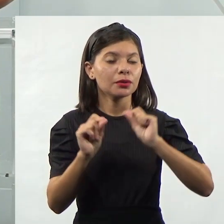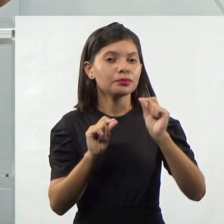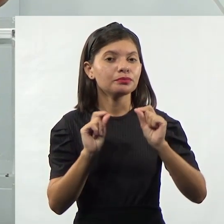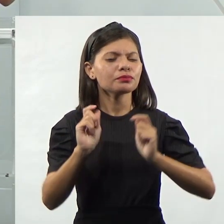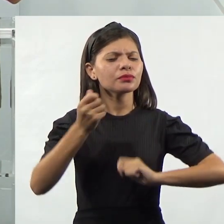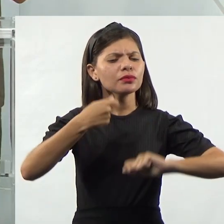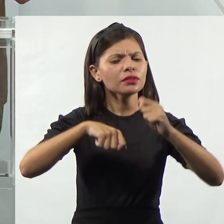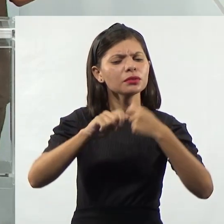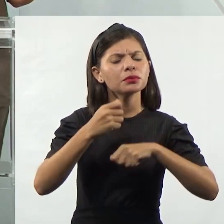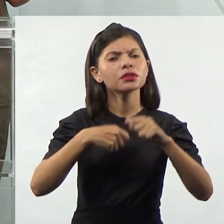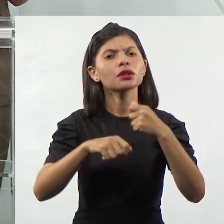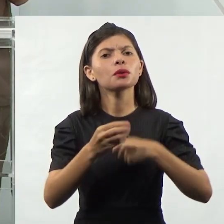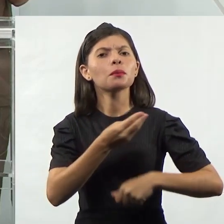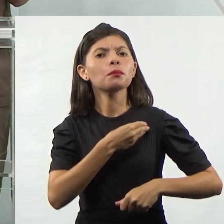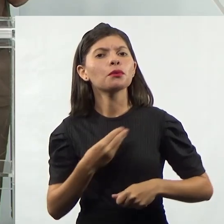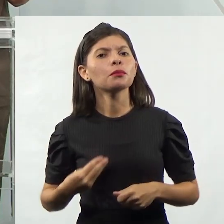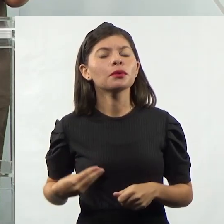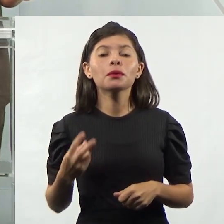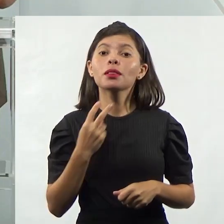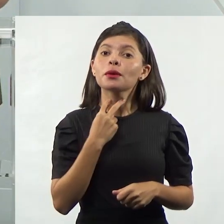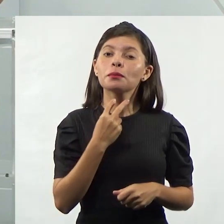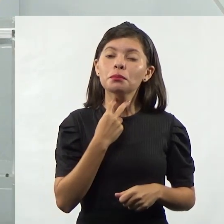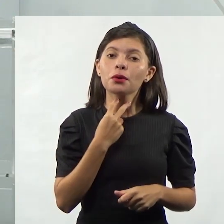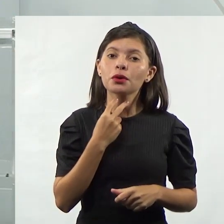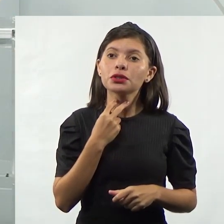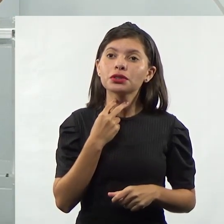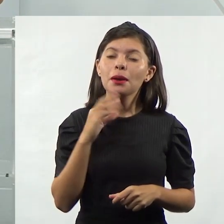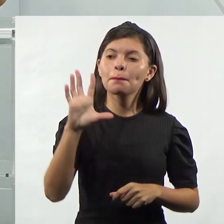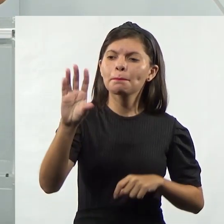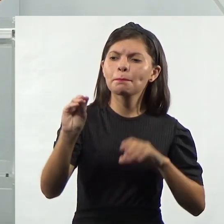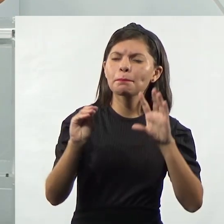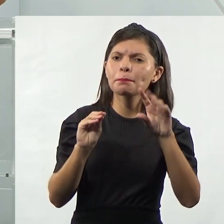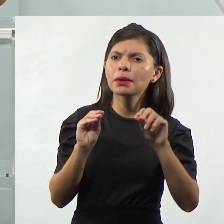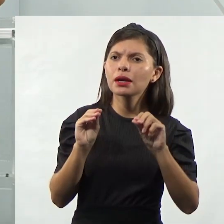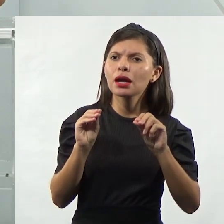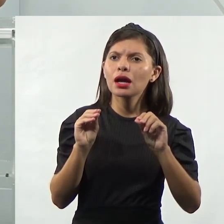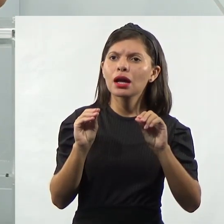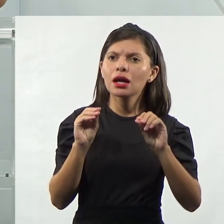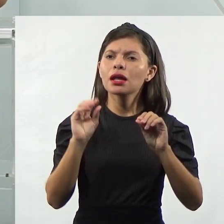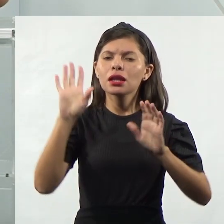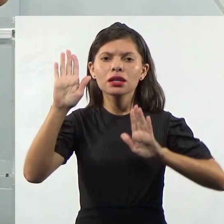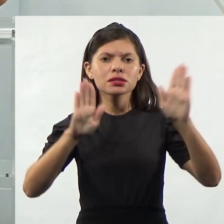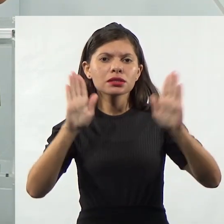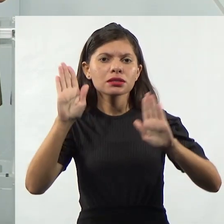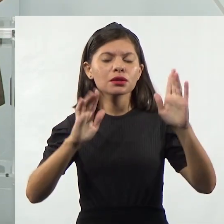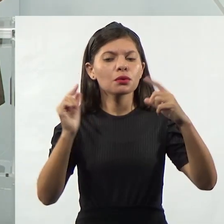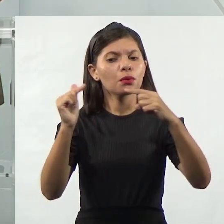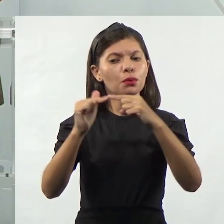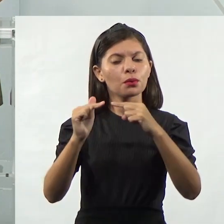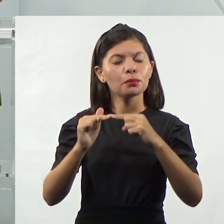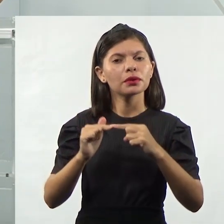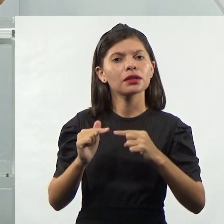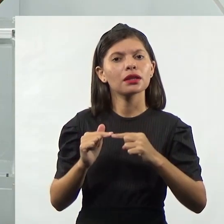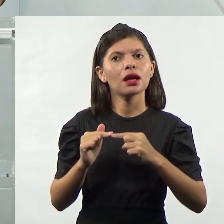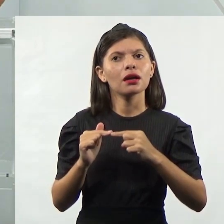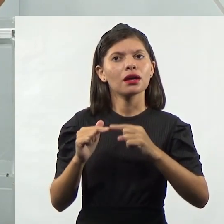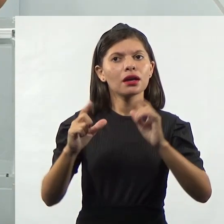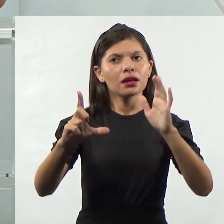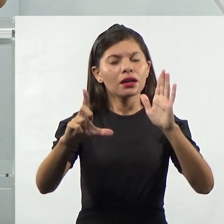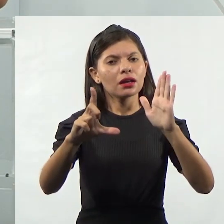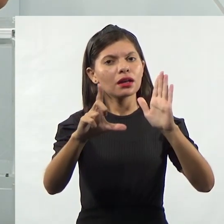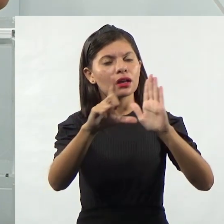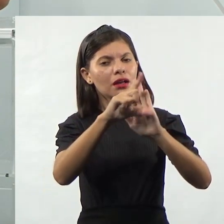anteriores, tá? Então, o que o administrador público não pode fazer? Pegar e fazer uma licitação, combinando artigos. Ah, não, isso